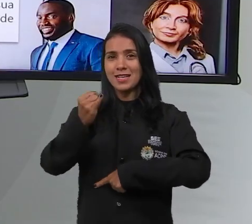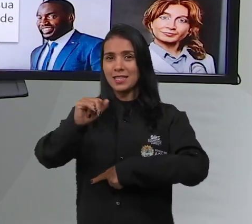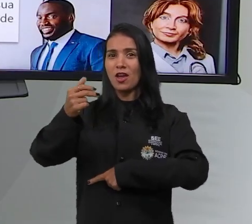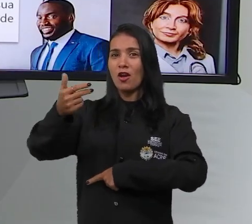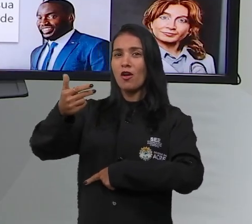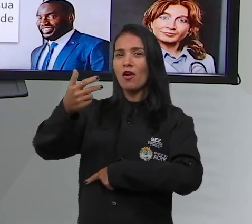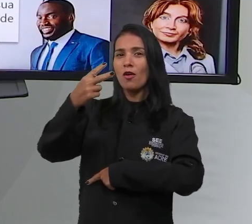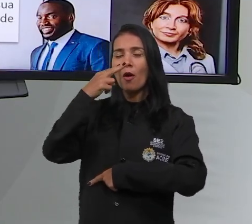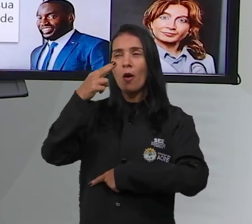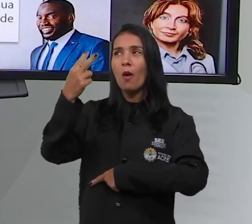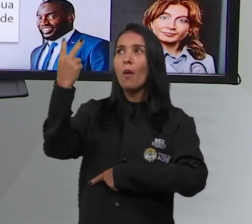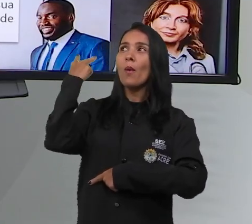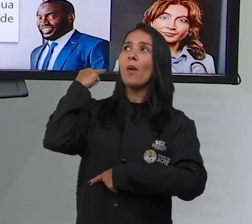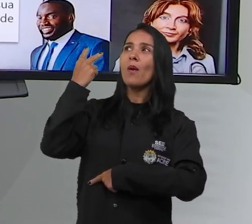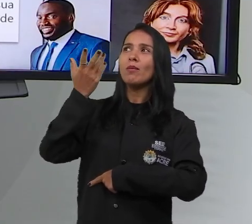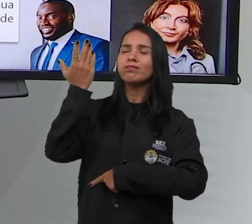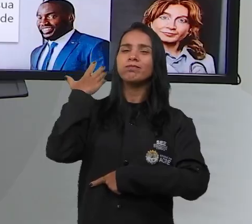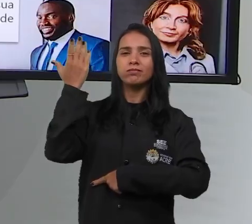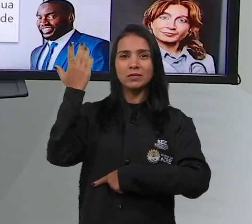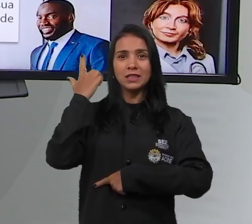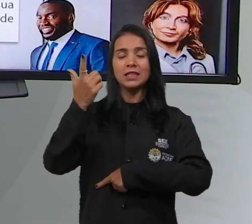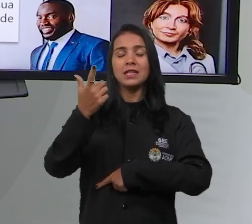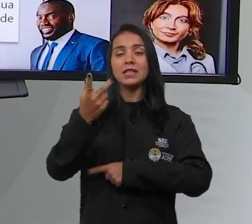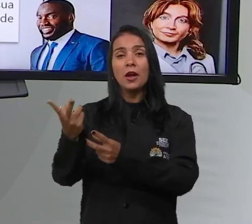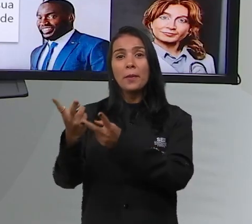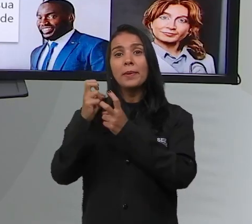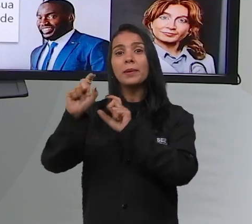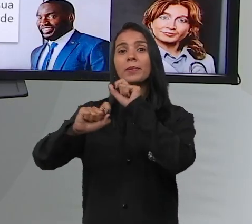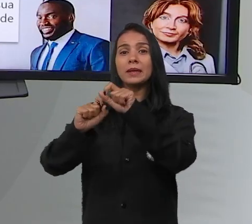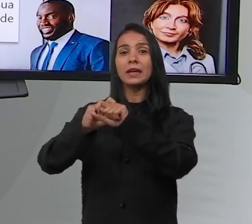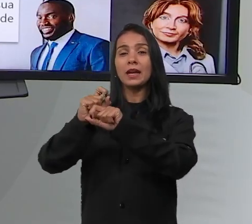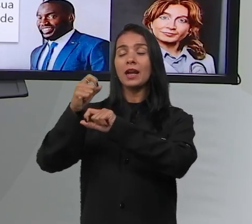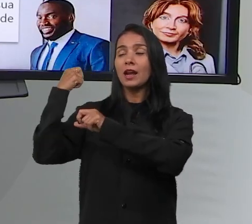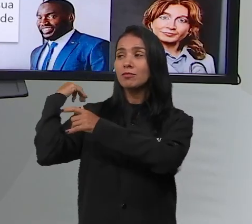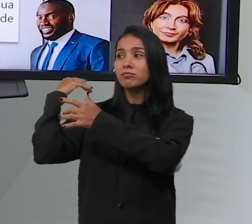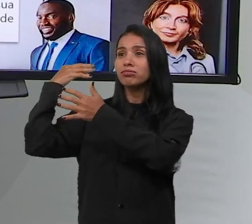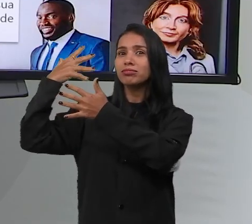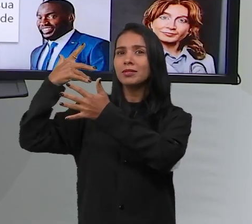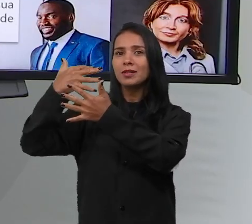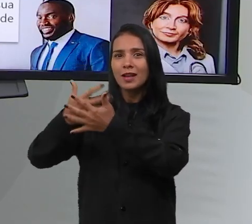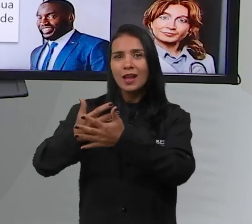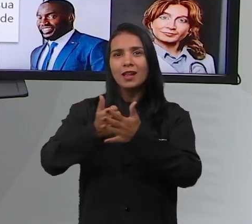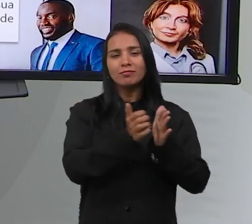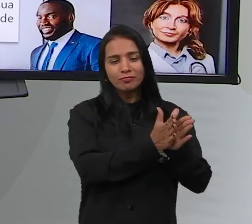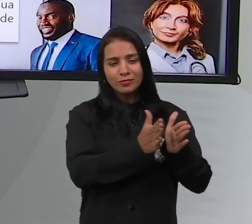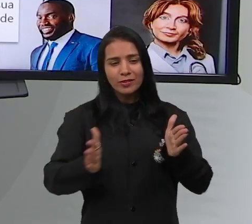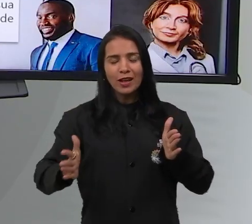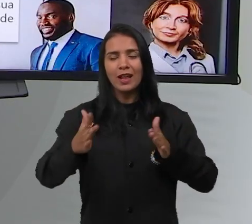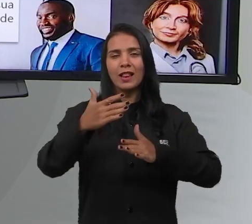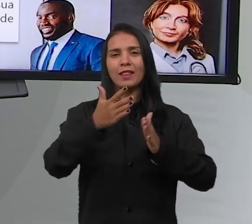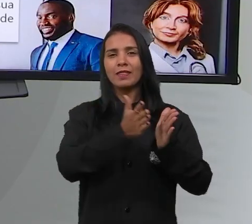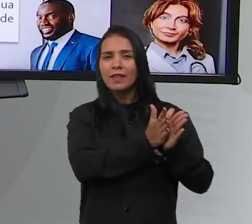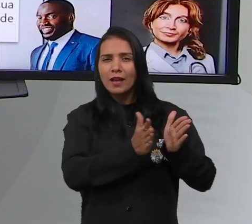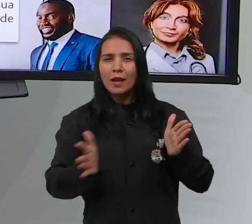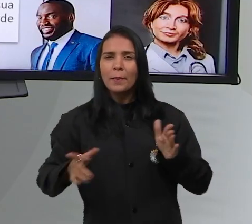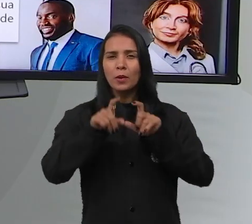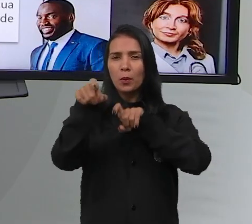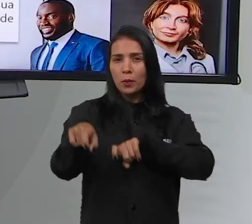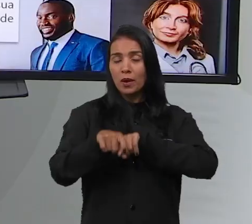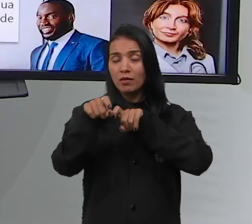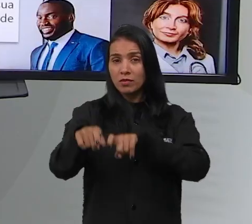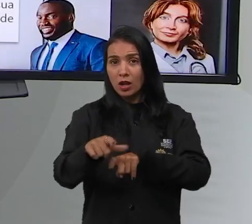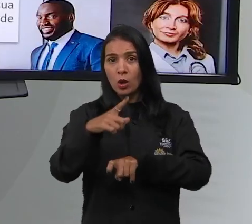vamos, por exemplo, perceber que a época da sociedade feudal, a forma de trabalhar